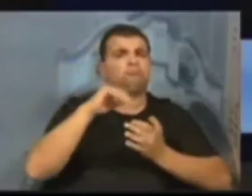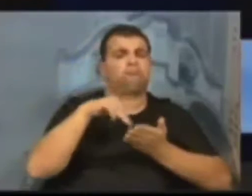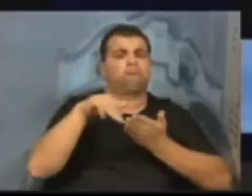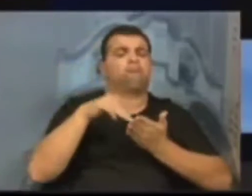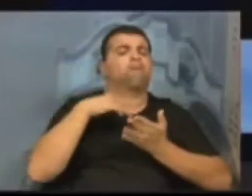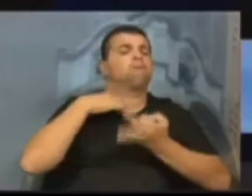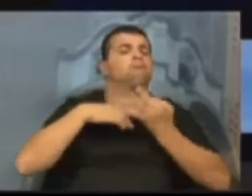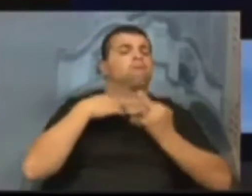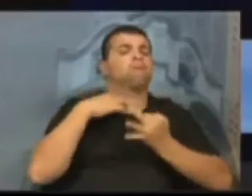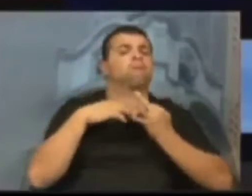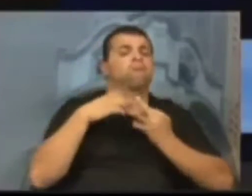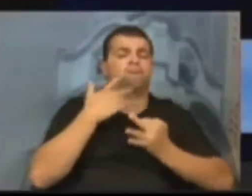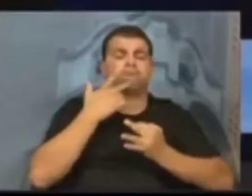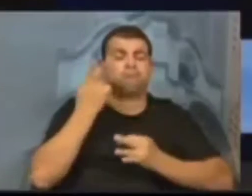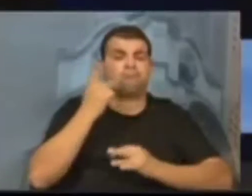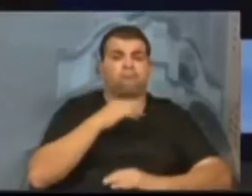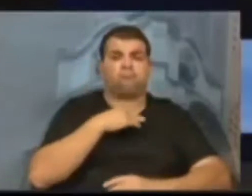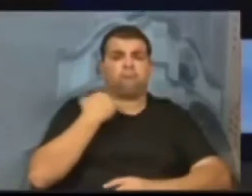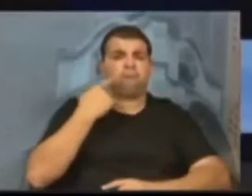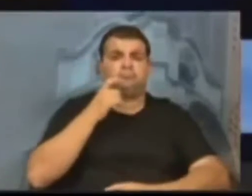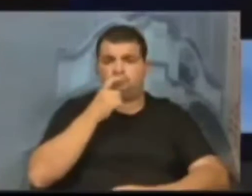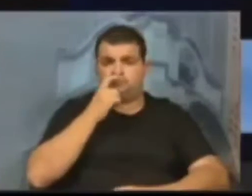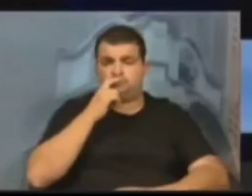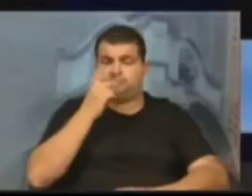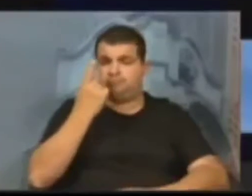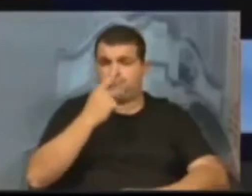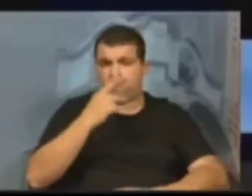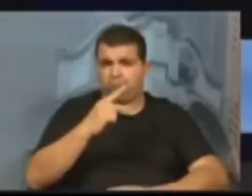relato. Nos dispensaram por não